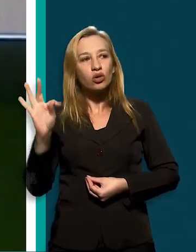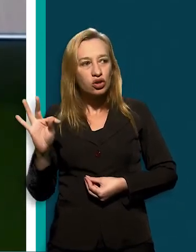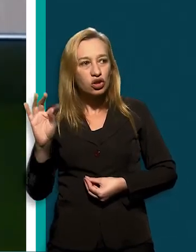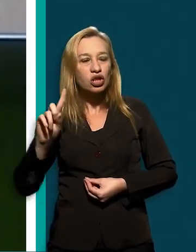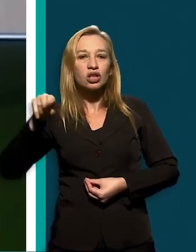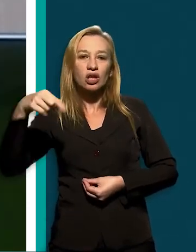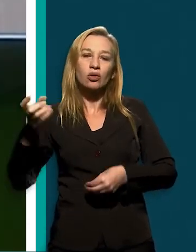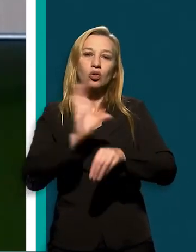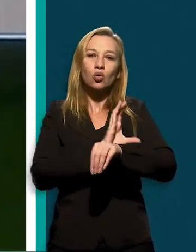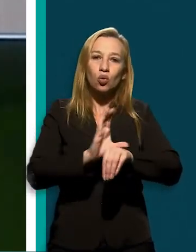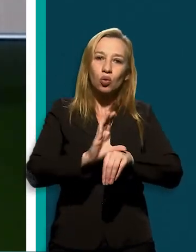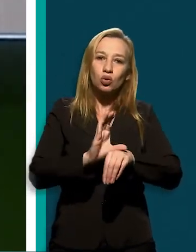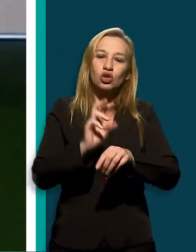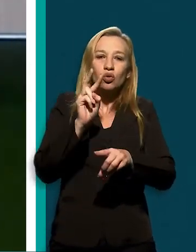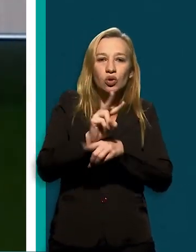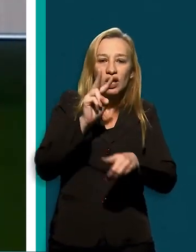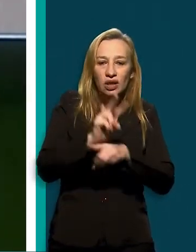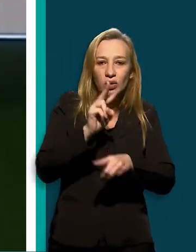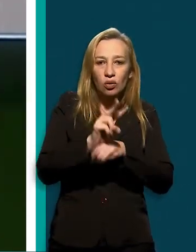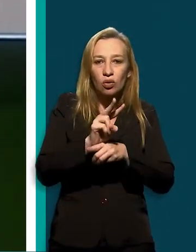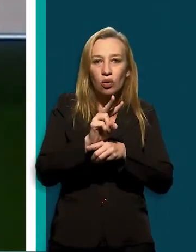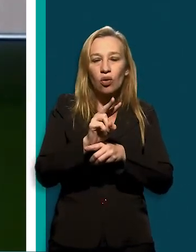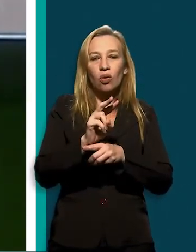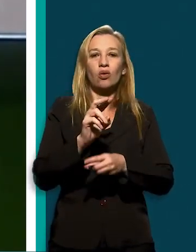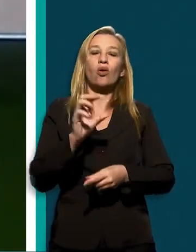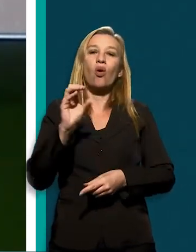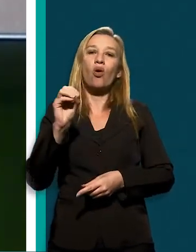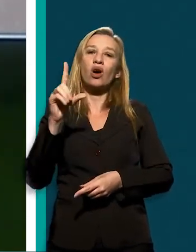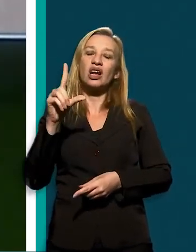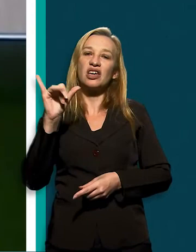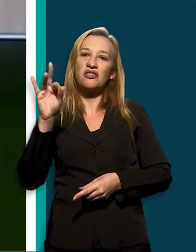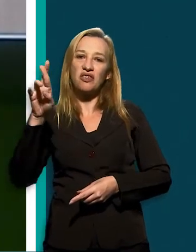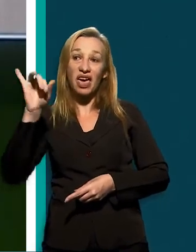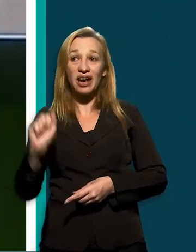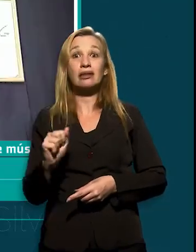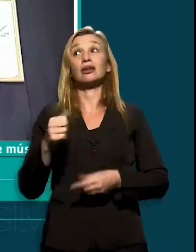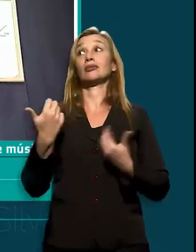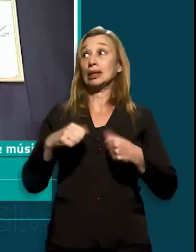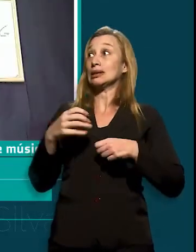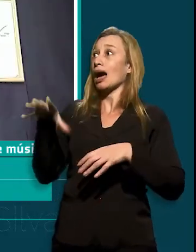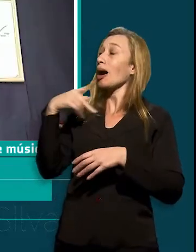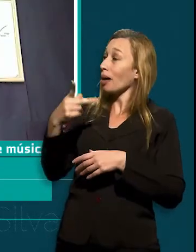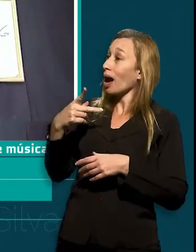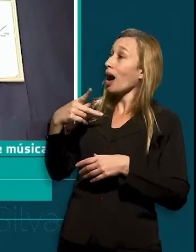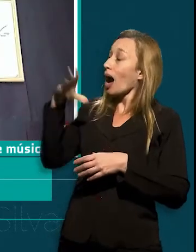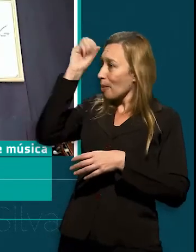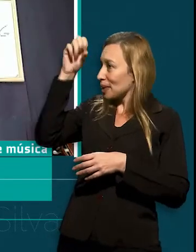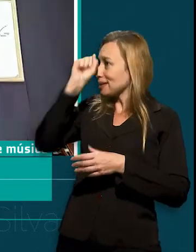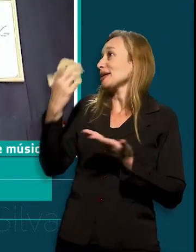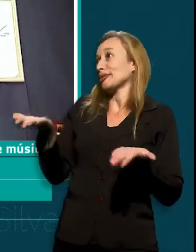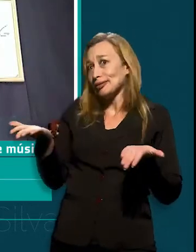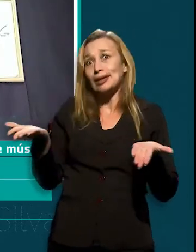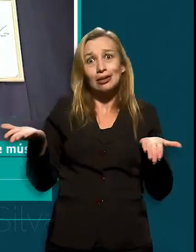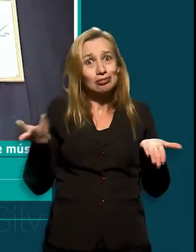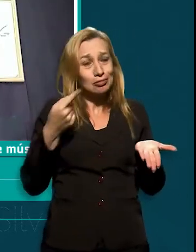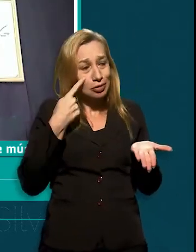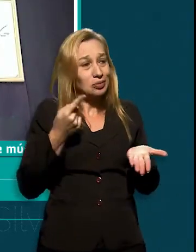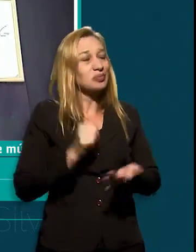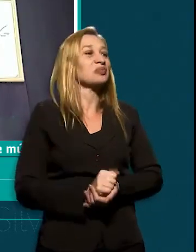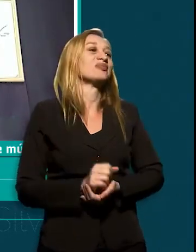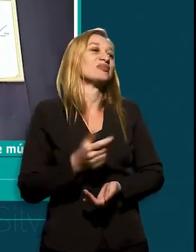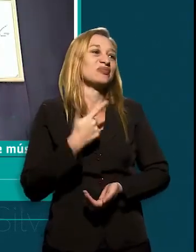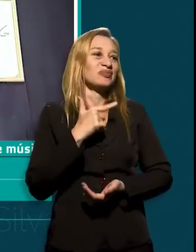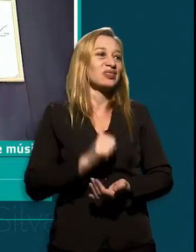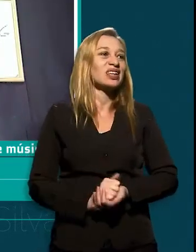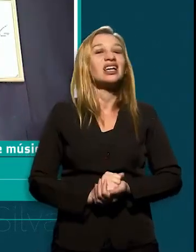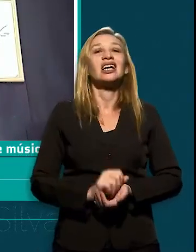tem a Curso de Cuidador de Oliveira, tanto do Facebook quanto do Instagram. Até isso eu estou tendo que aprender a falar, tá vendo como que eu estou aprendendo muita coisa?